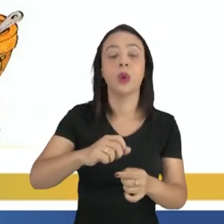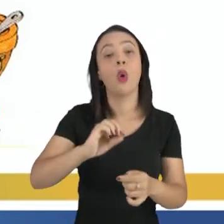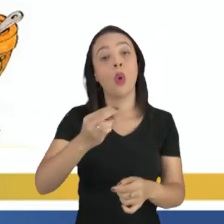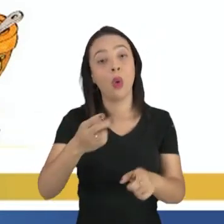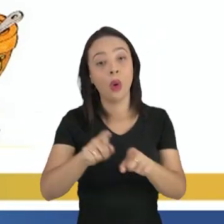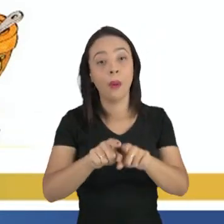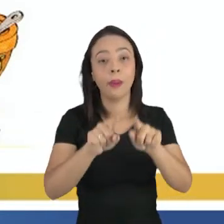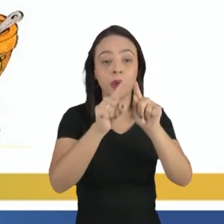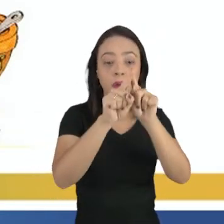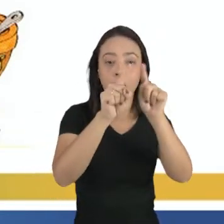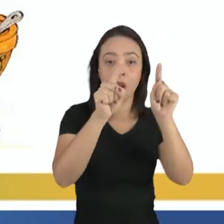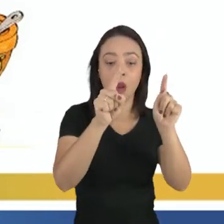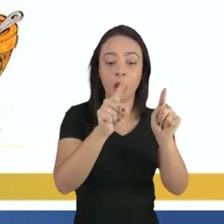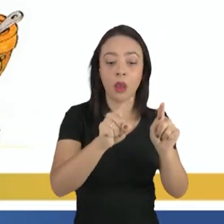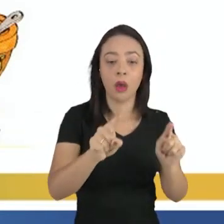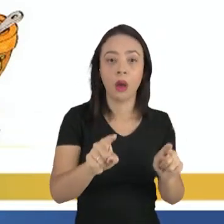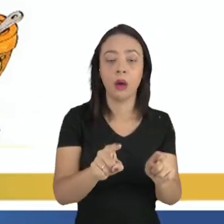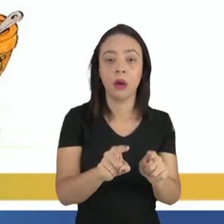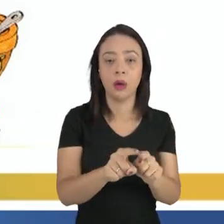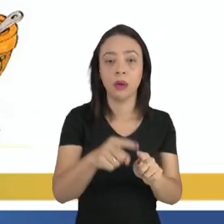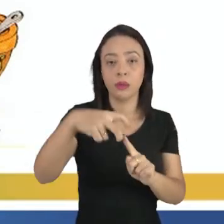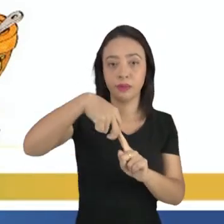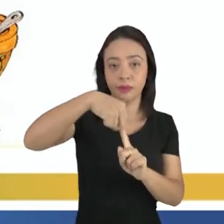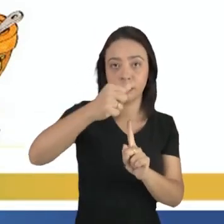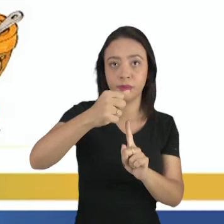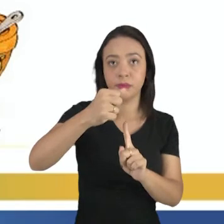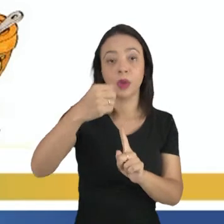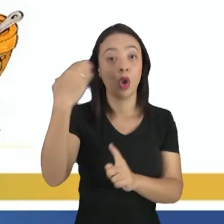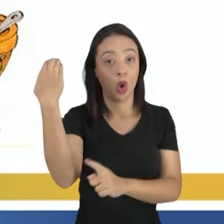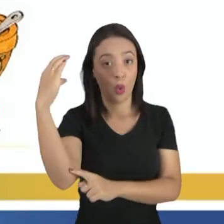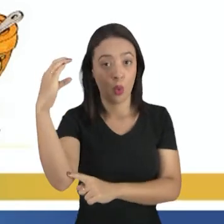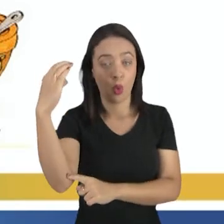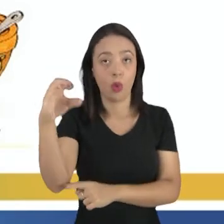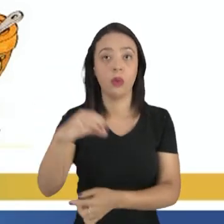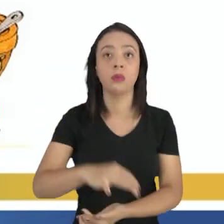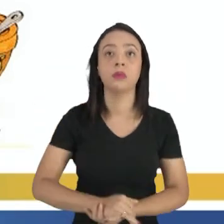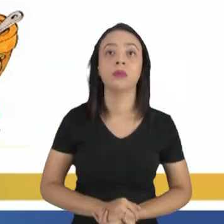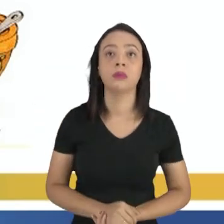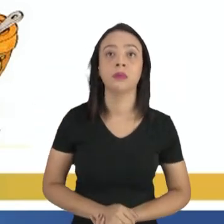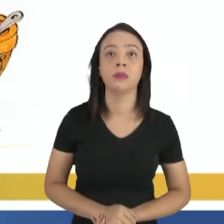of coke, uma garrafa de coca. A